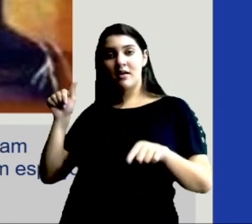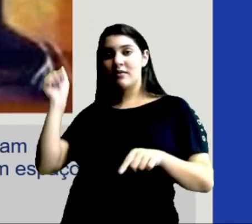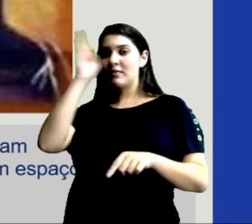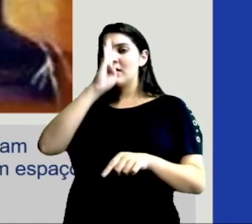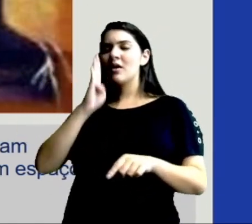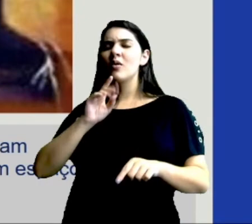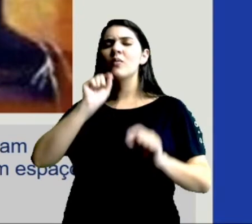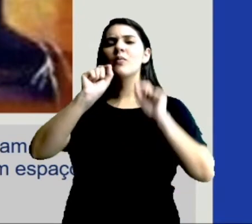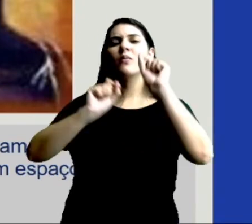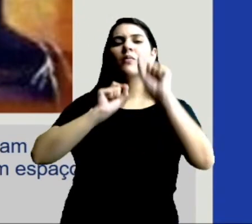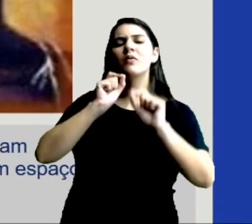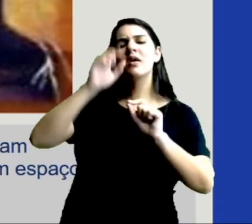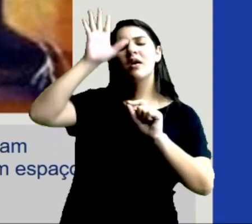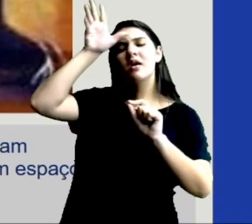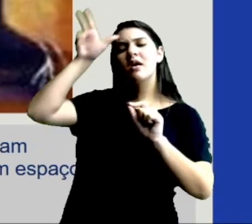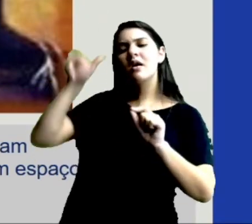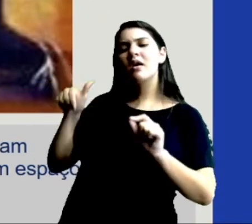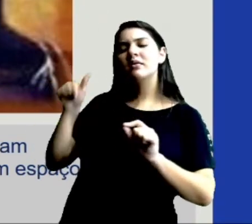cultura afro-brasileira?